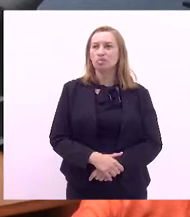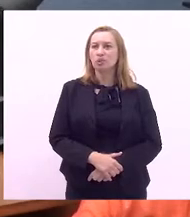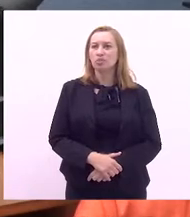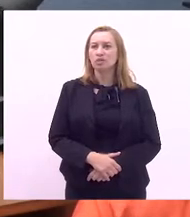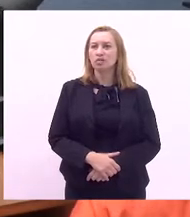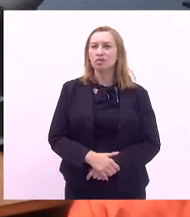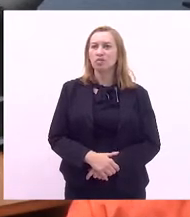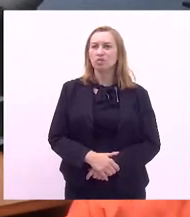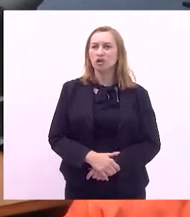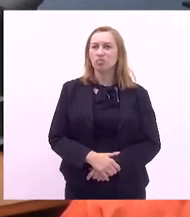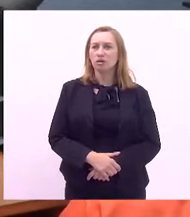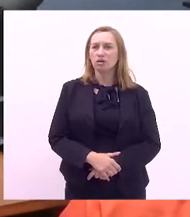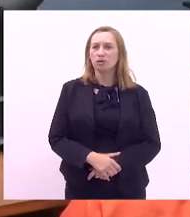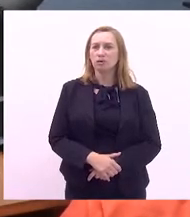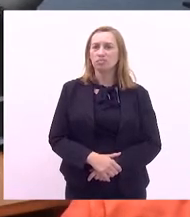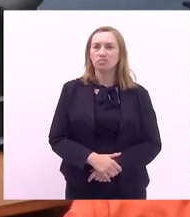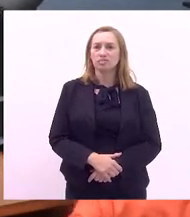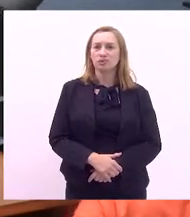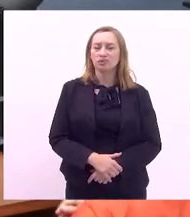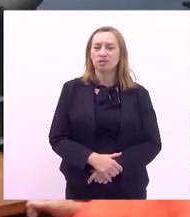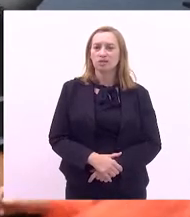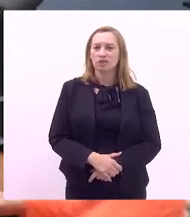E aí